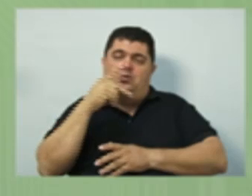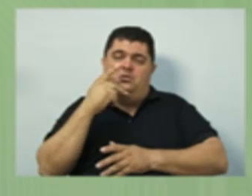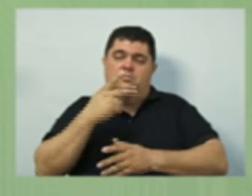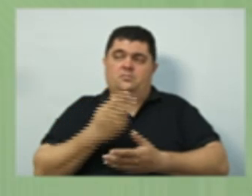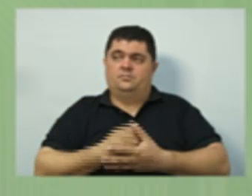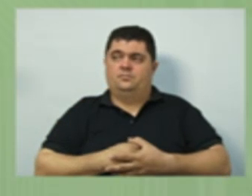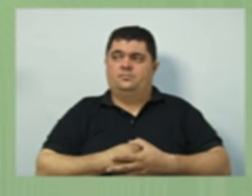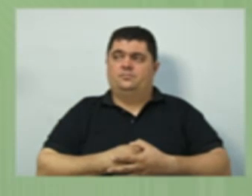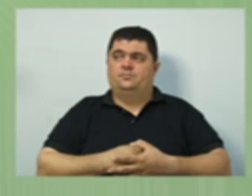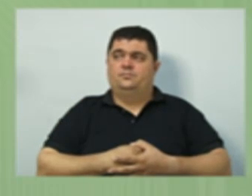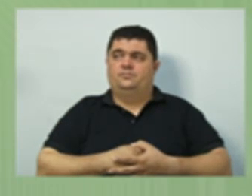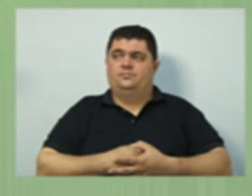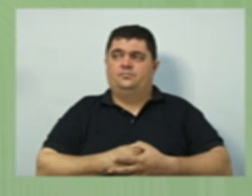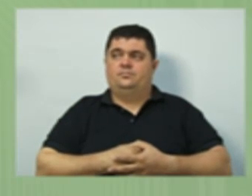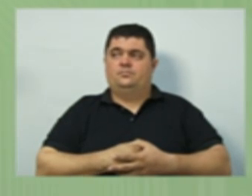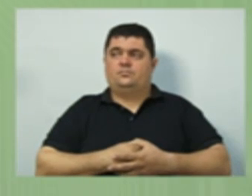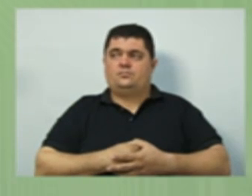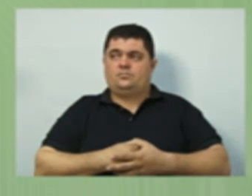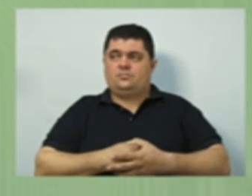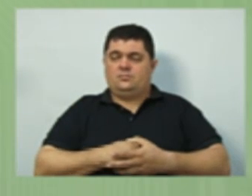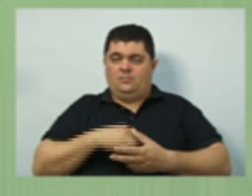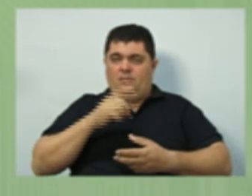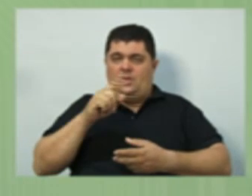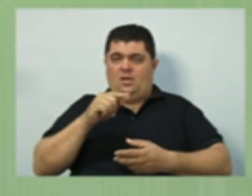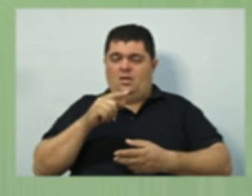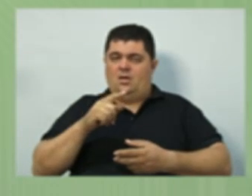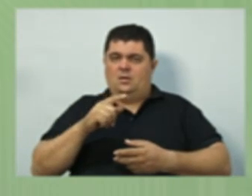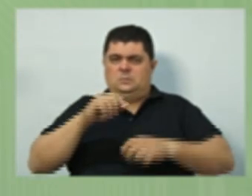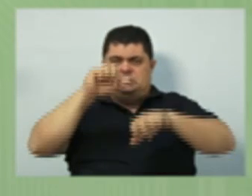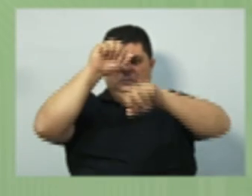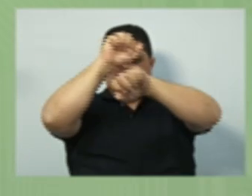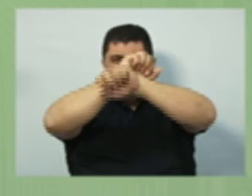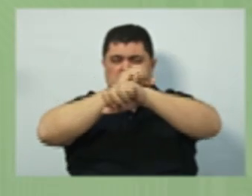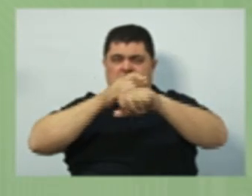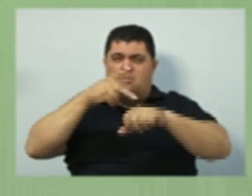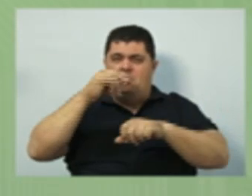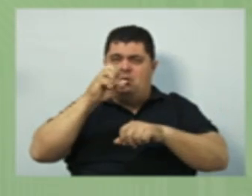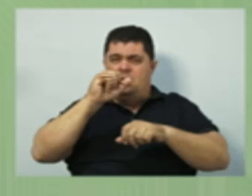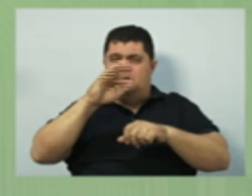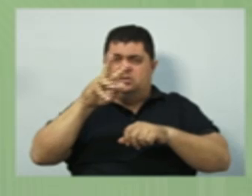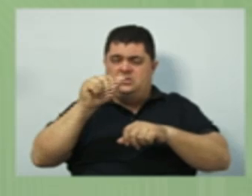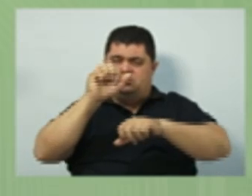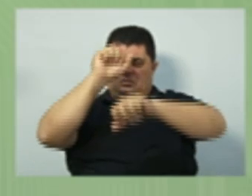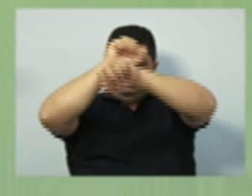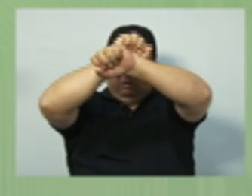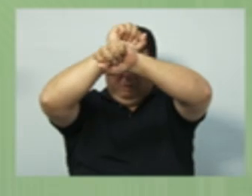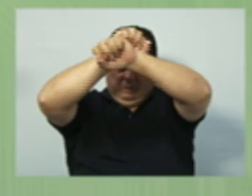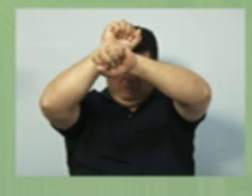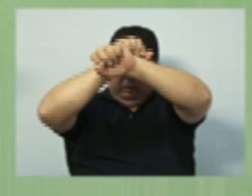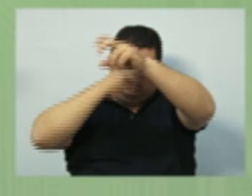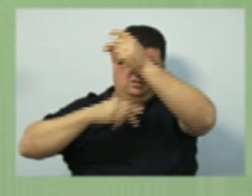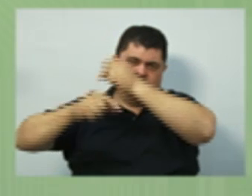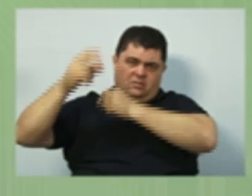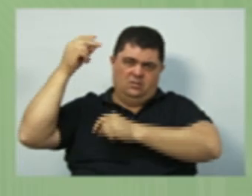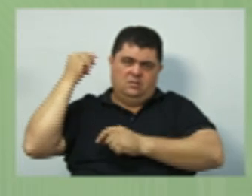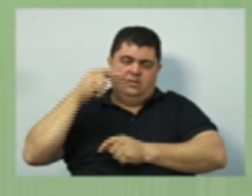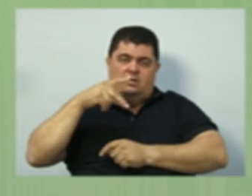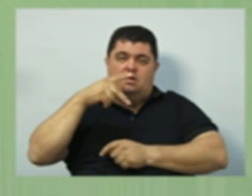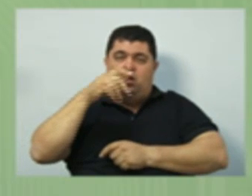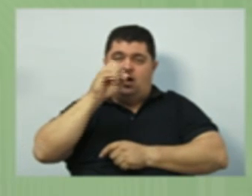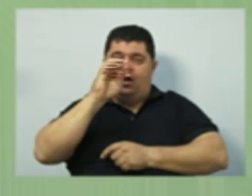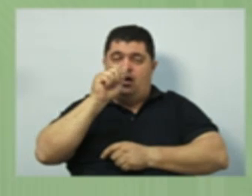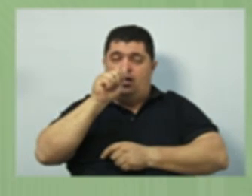A atividade passiva é típica do escravo. Já a atividade ativa, a poesis, é típica